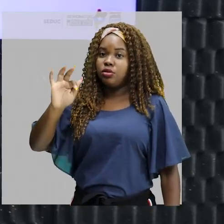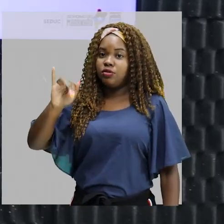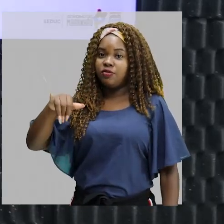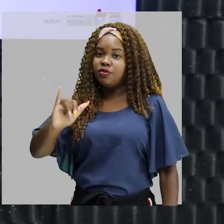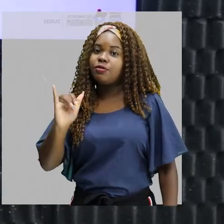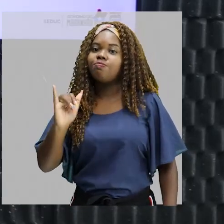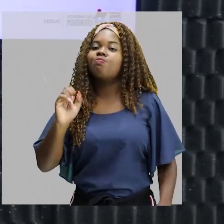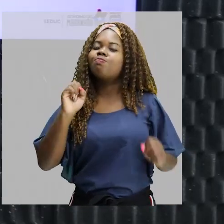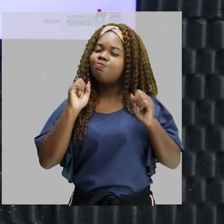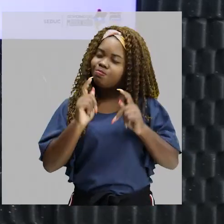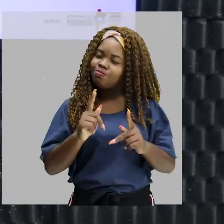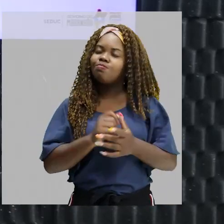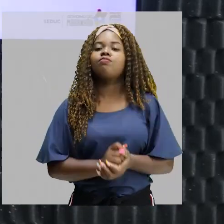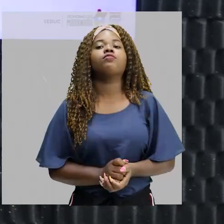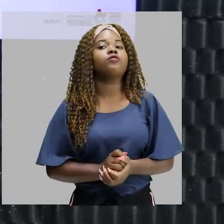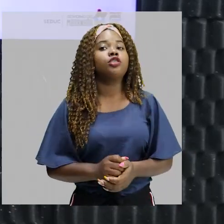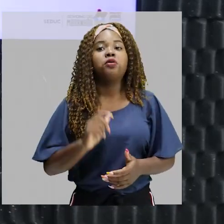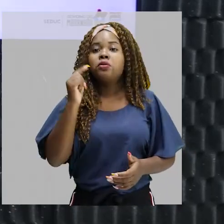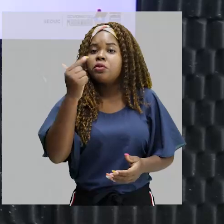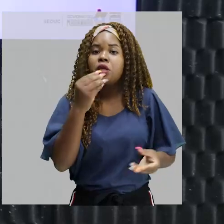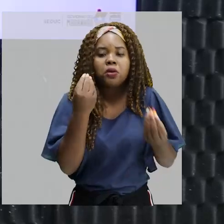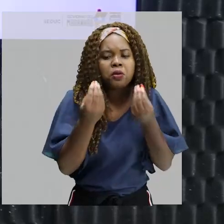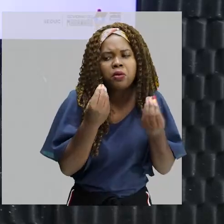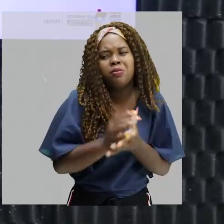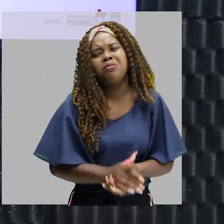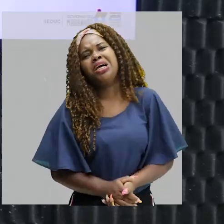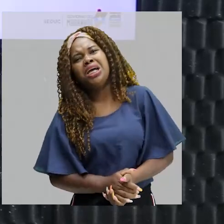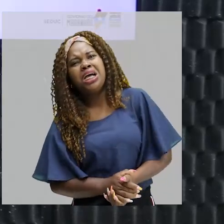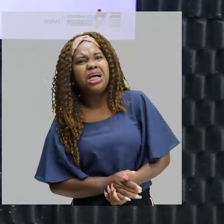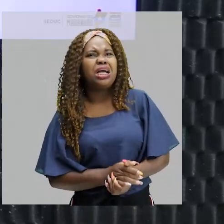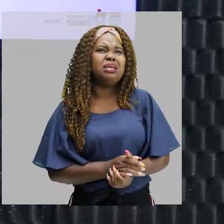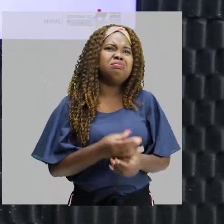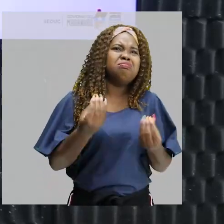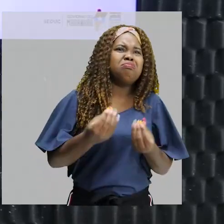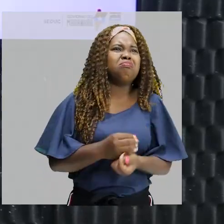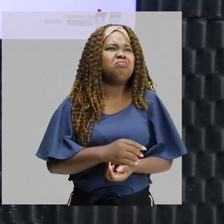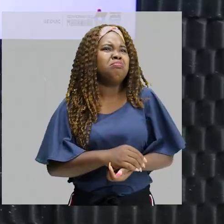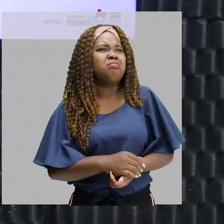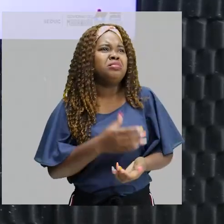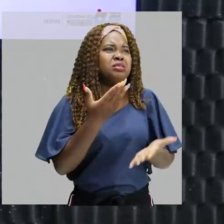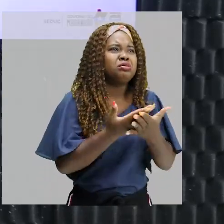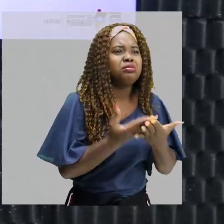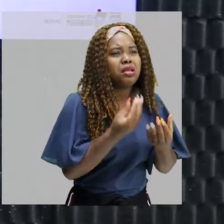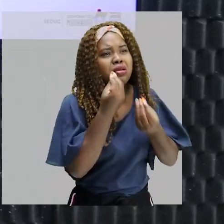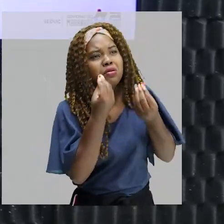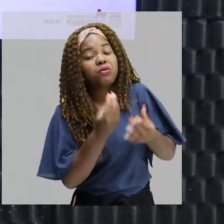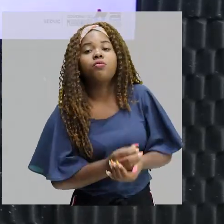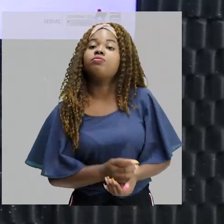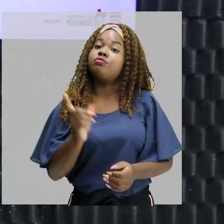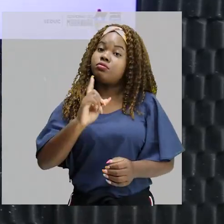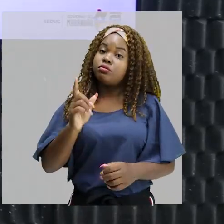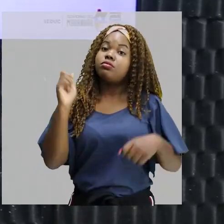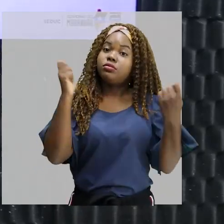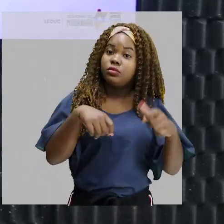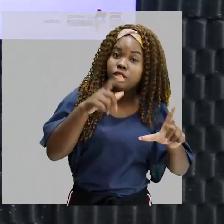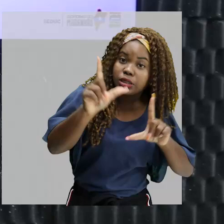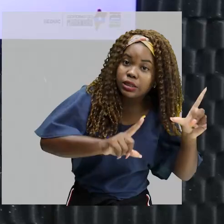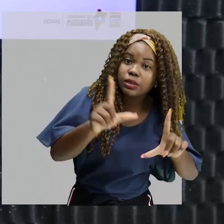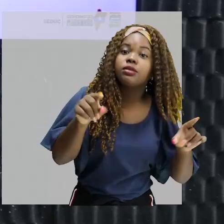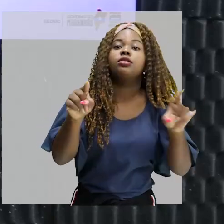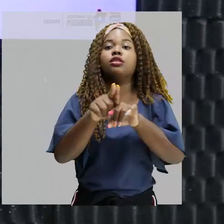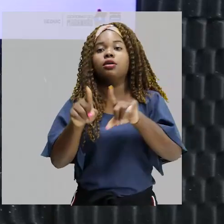tá? Não tem desculpa, gente. Reveja as aulas, assista na TV, reveja na